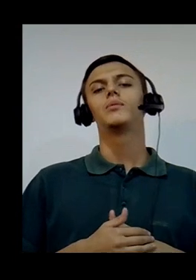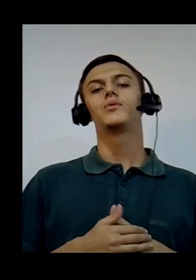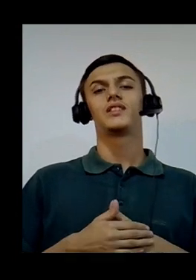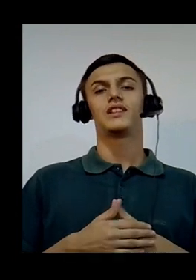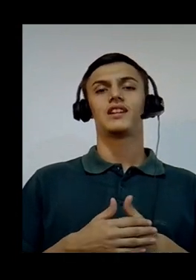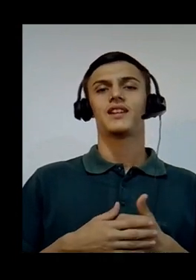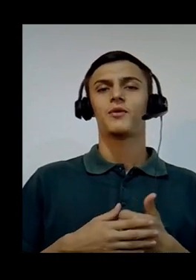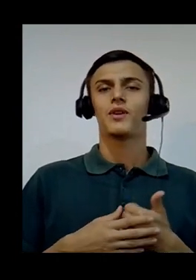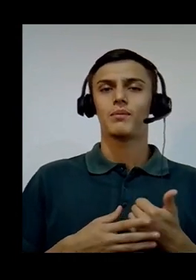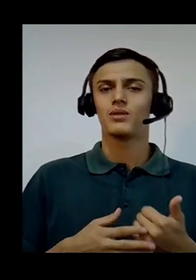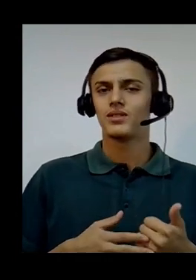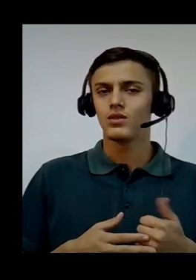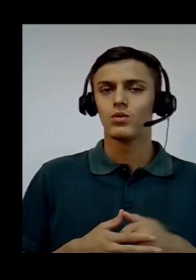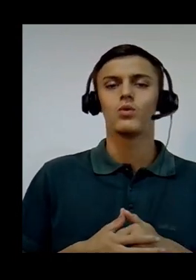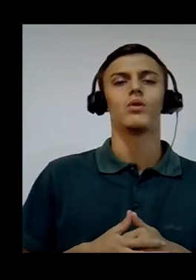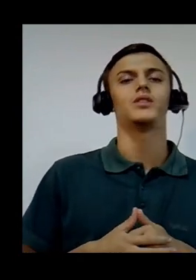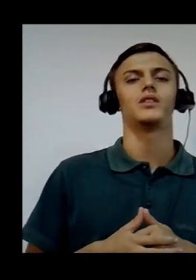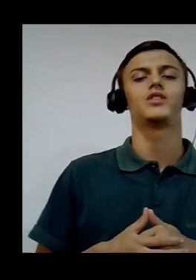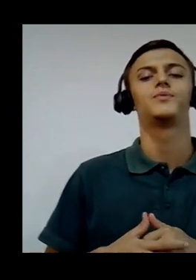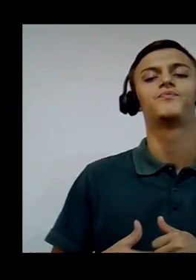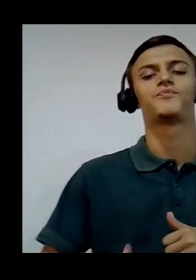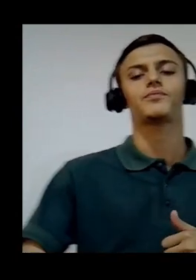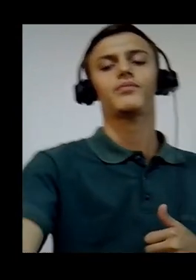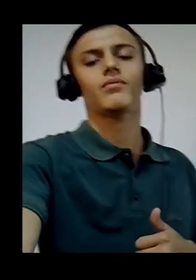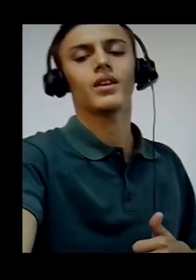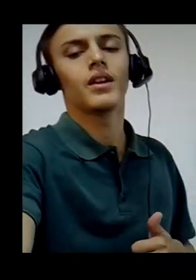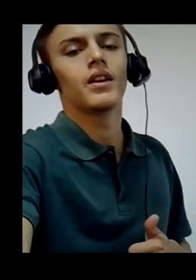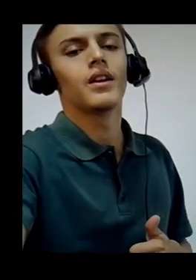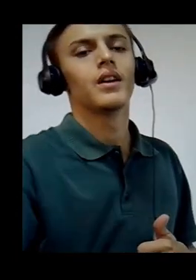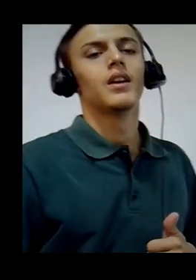Portanto, convidamos você a traçar um caminho seguro com a gente.